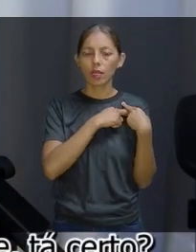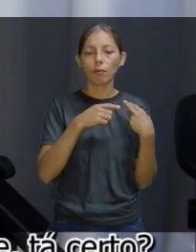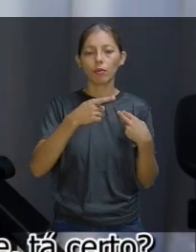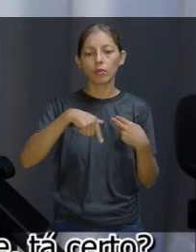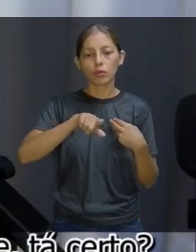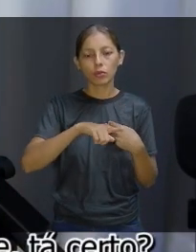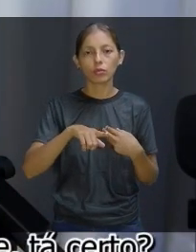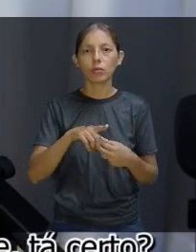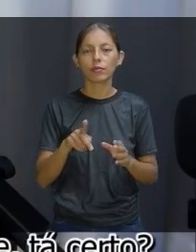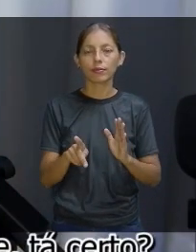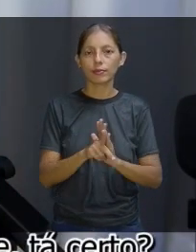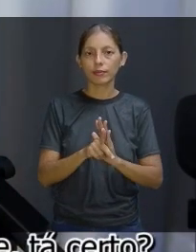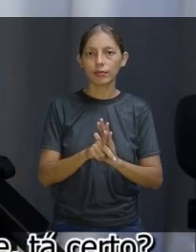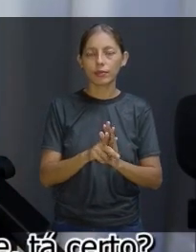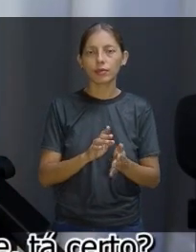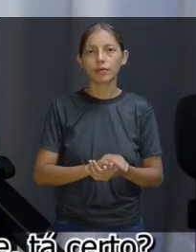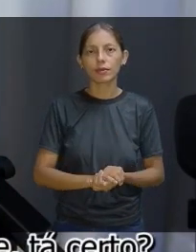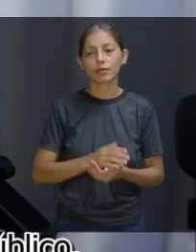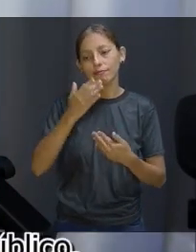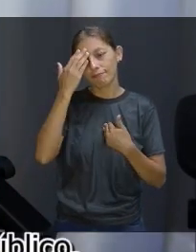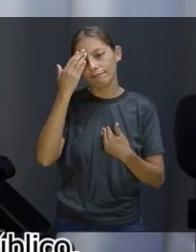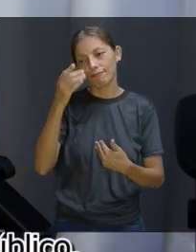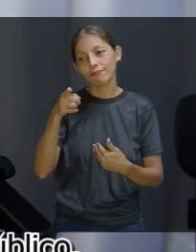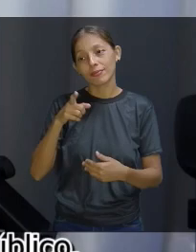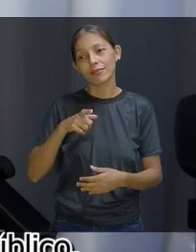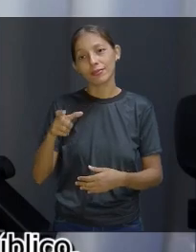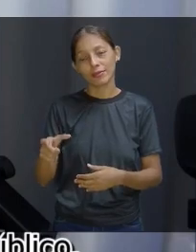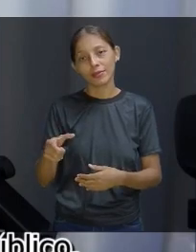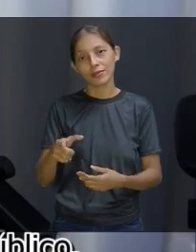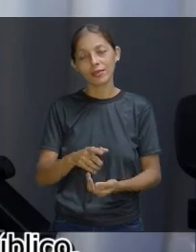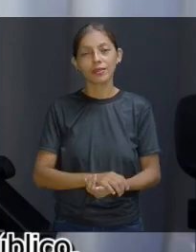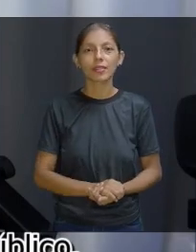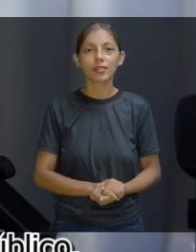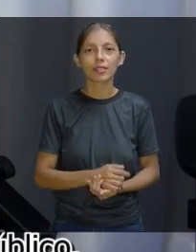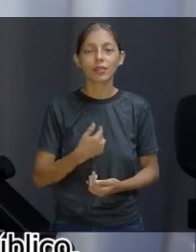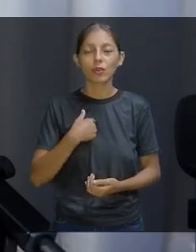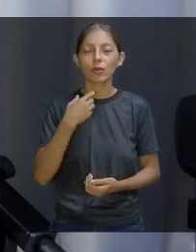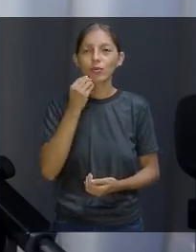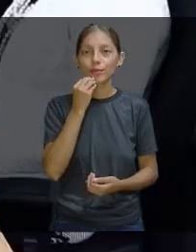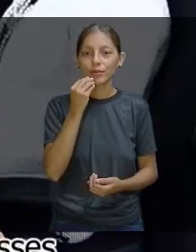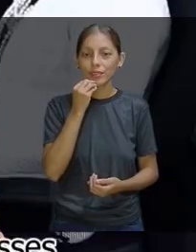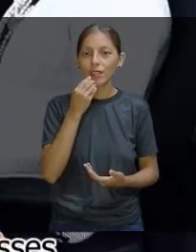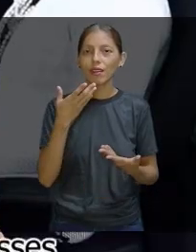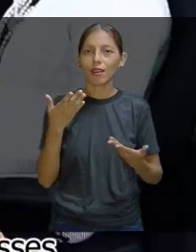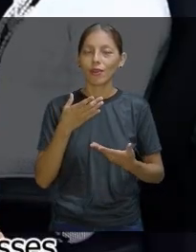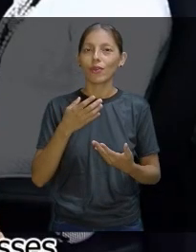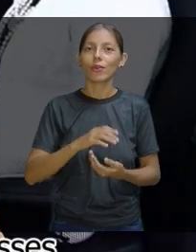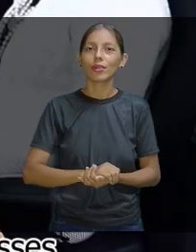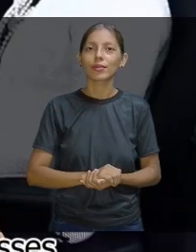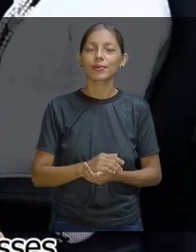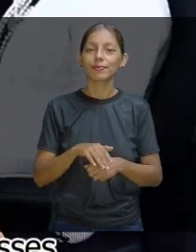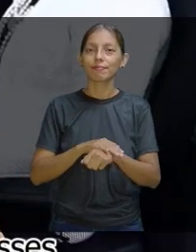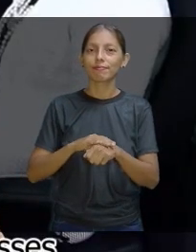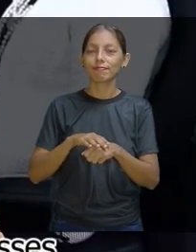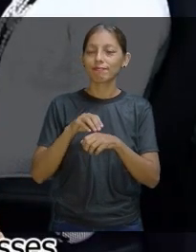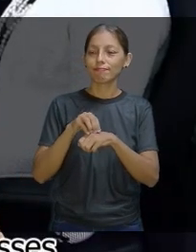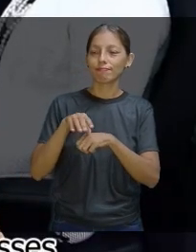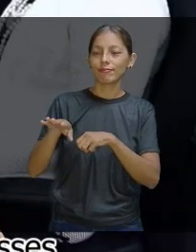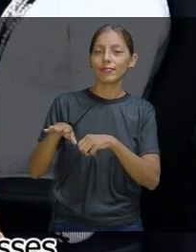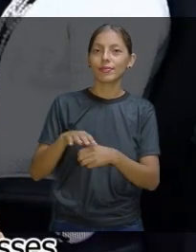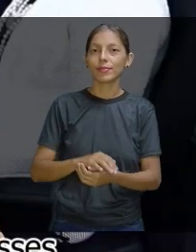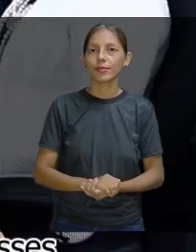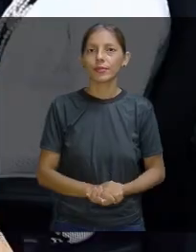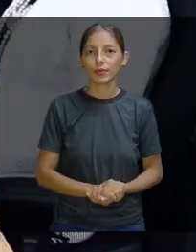te agradecer, Aurião, pelo convite, tá certo? E a oportunidade de estar aqui falando para o teu público. Oi. Muito bem, eu conversei aqui com